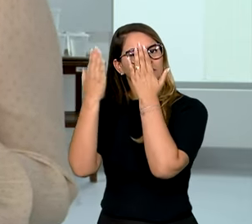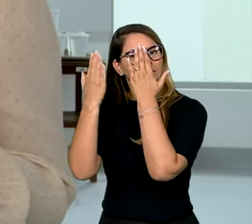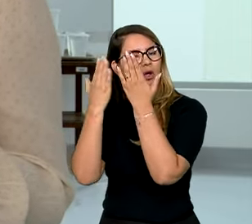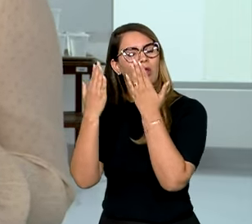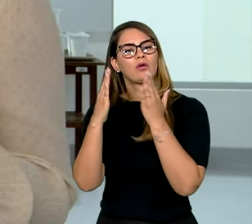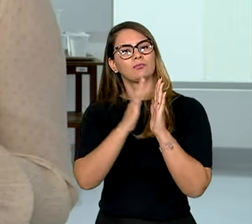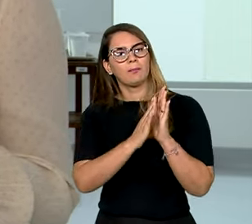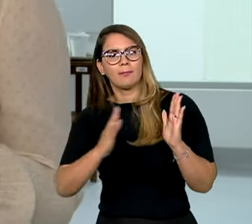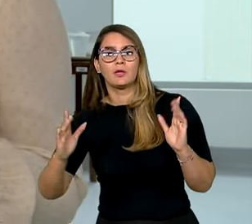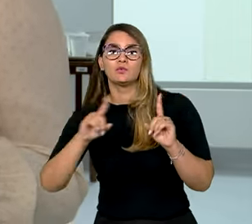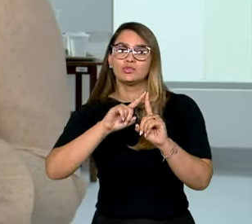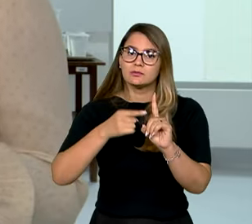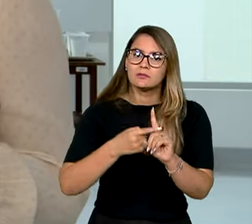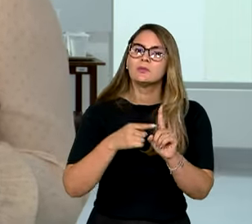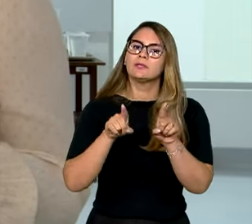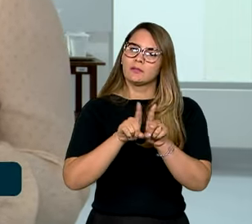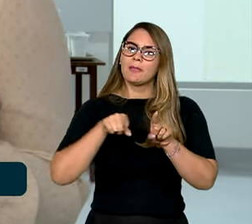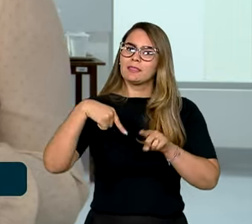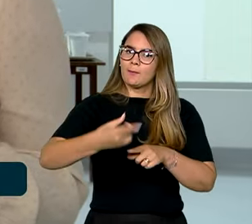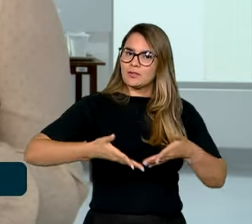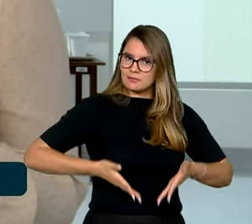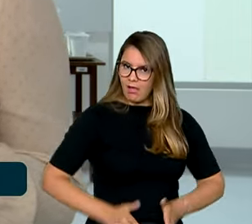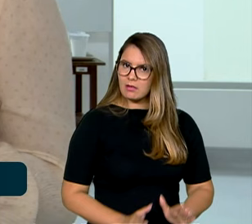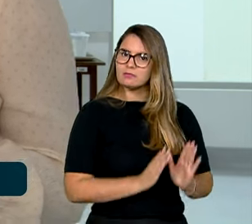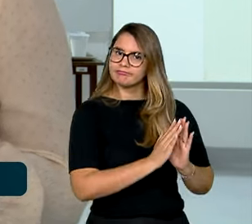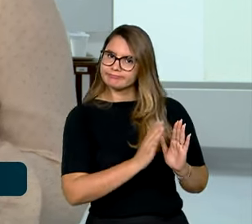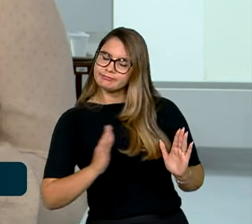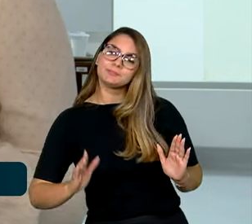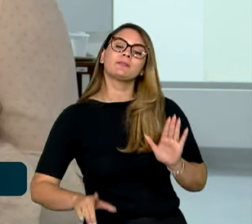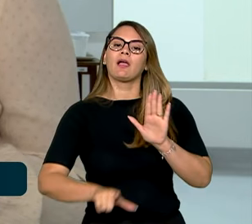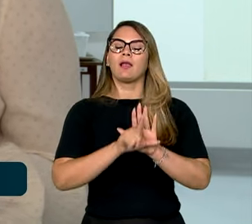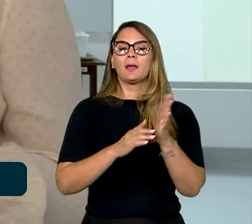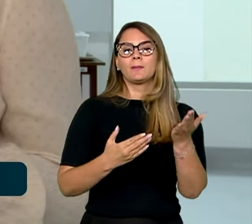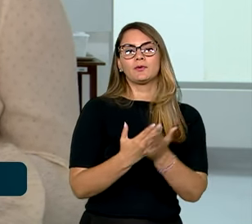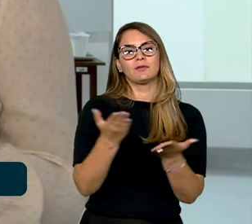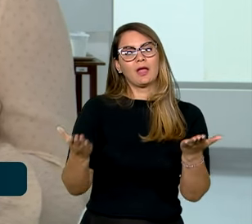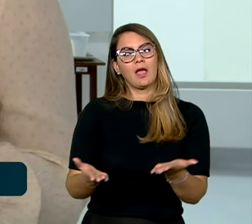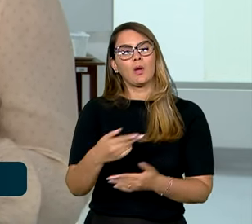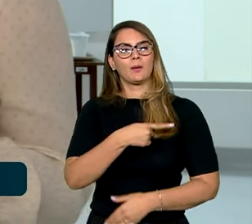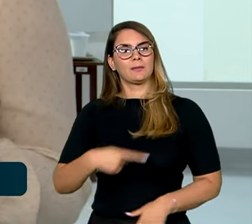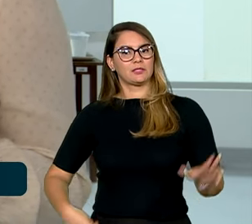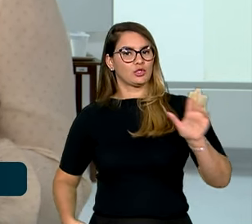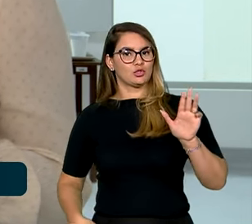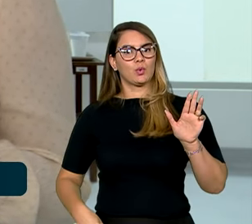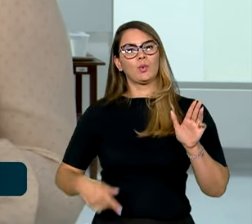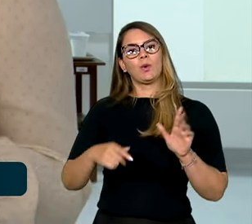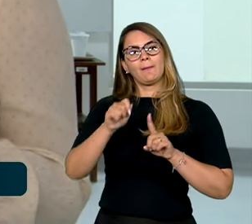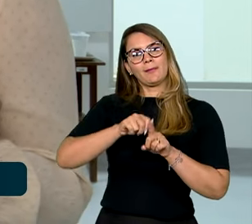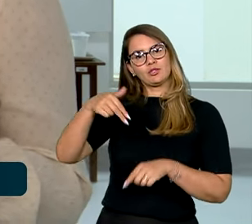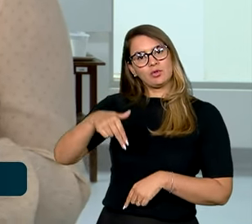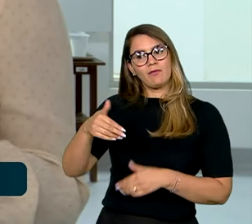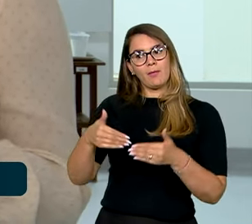psicológico durante a gestação e no pós-parto. A lei foi sancionada agora em novembro pelo presidente Lula e começa a valer